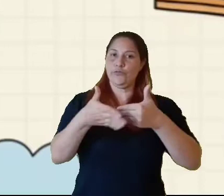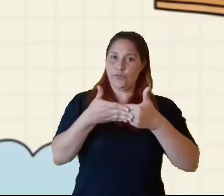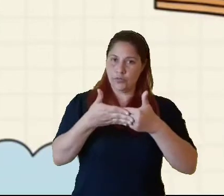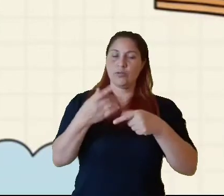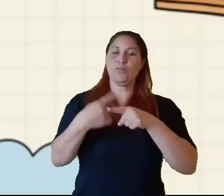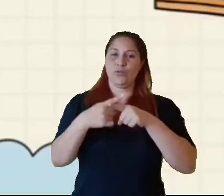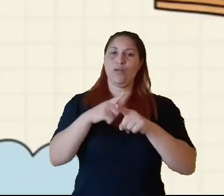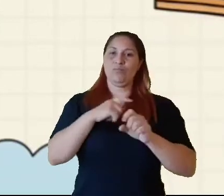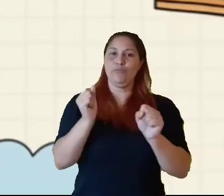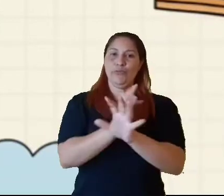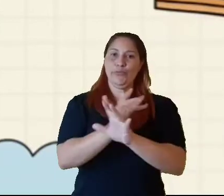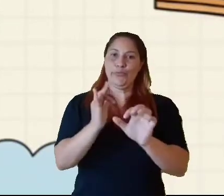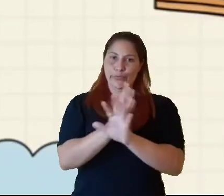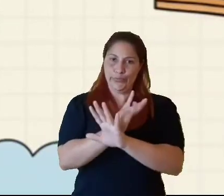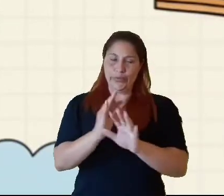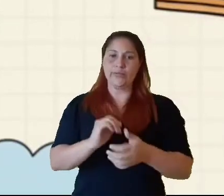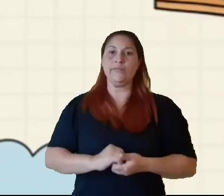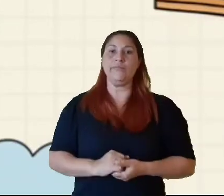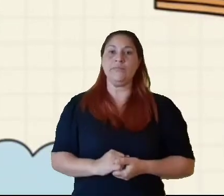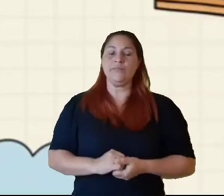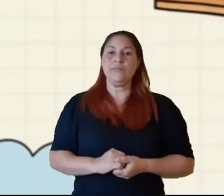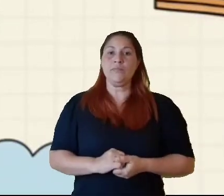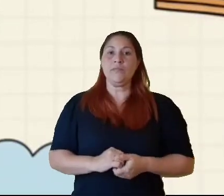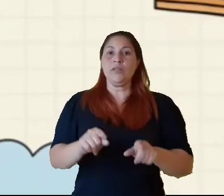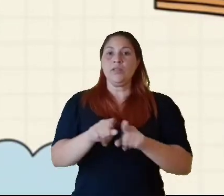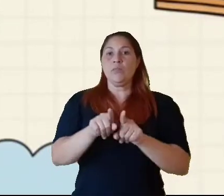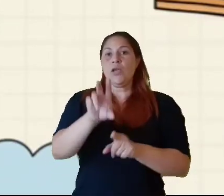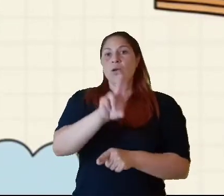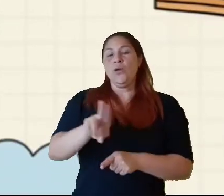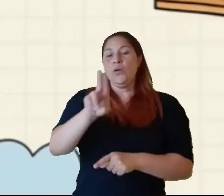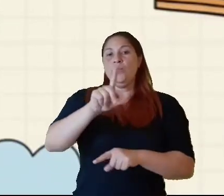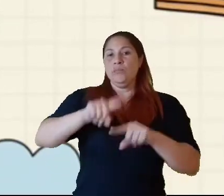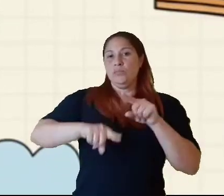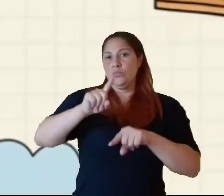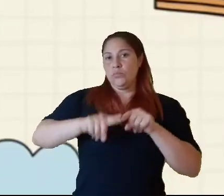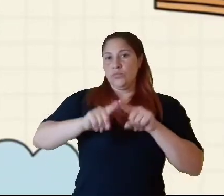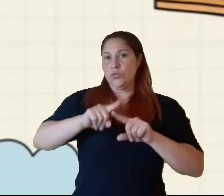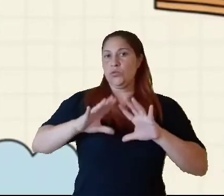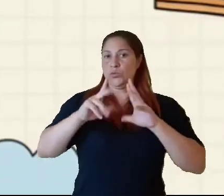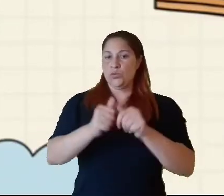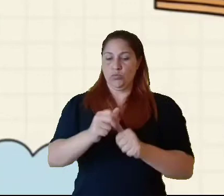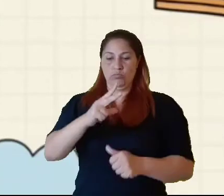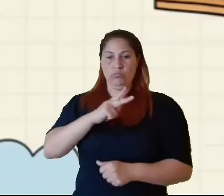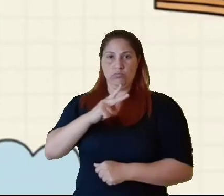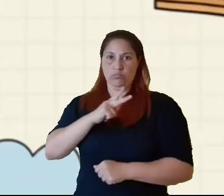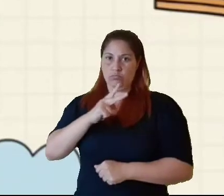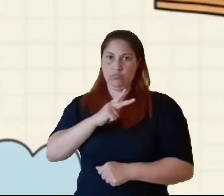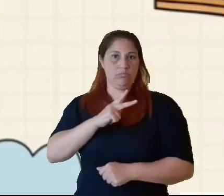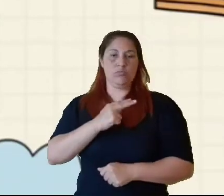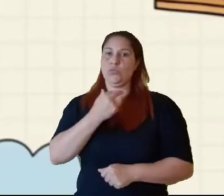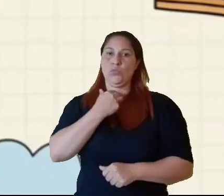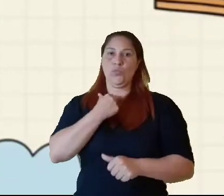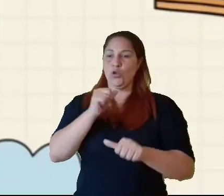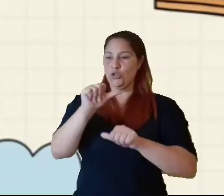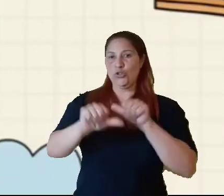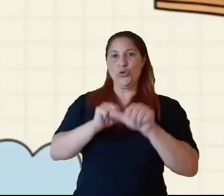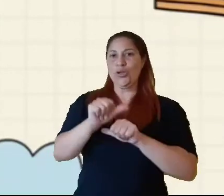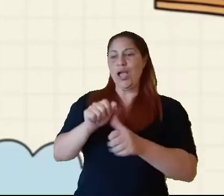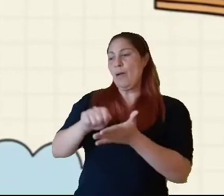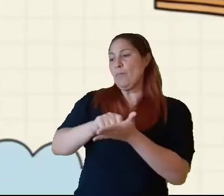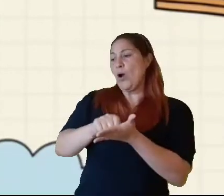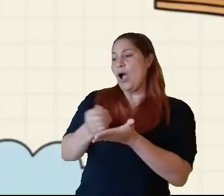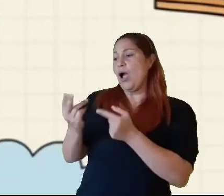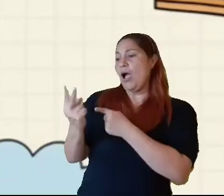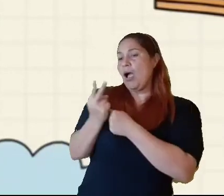gera aglomeração. Os usos de materiais, os materiais todos individuais, eles não vão poder trocar a borracha,